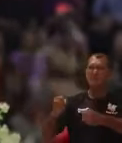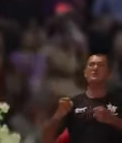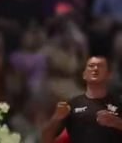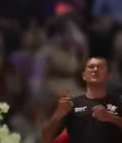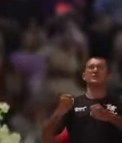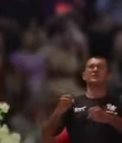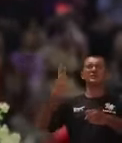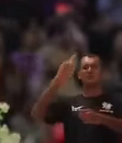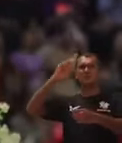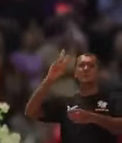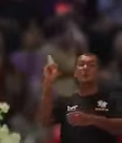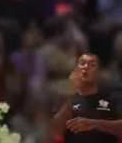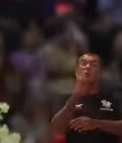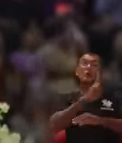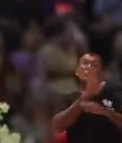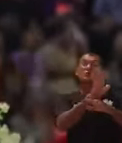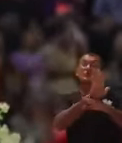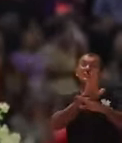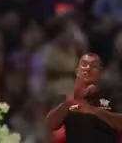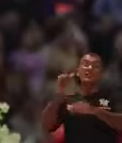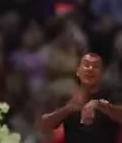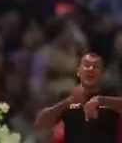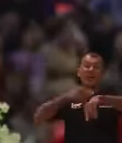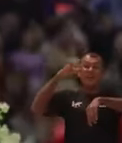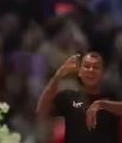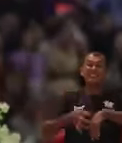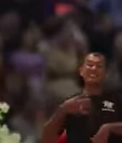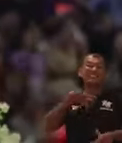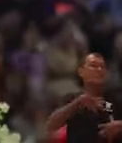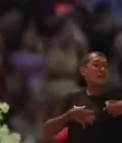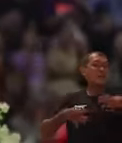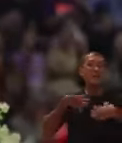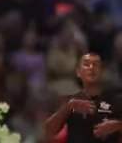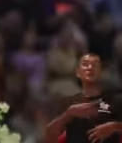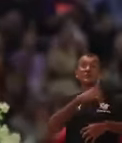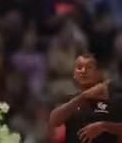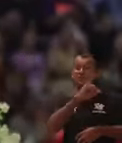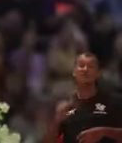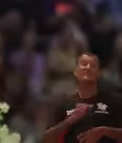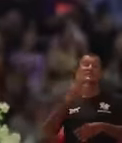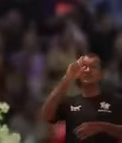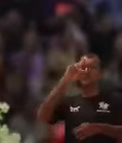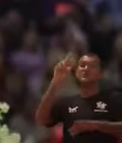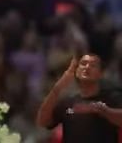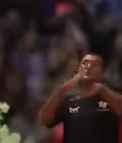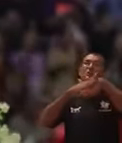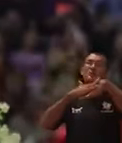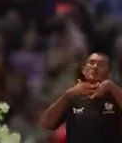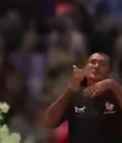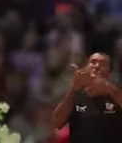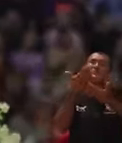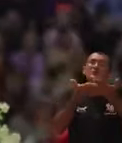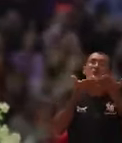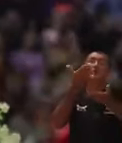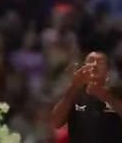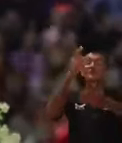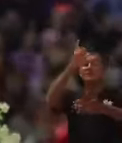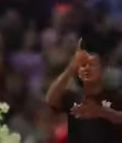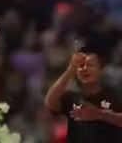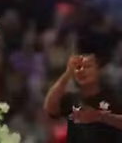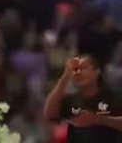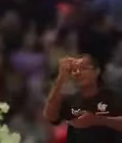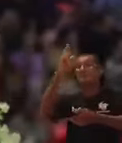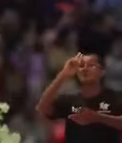Senhor é socorro bem presente no dia da angústia, o Senhor é consolo, Ele é refrigério,